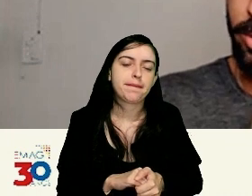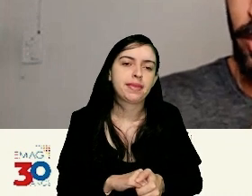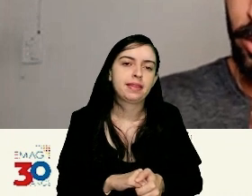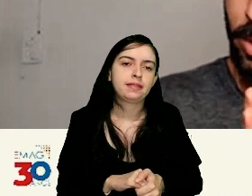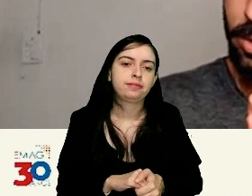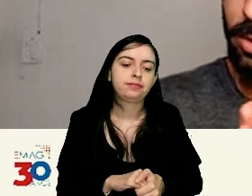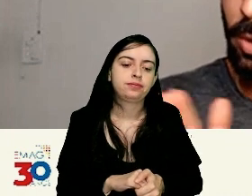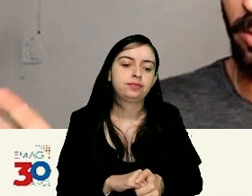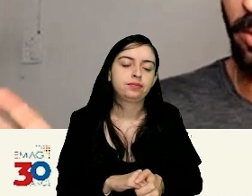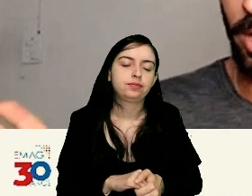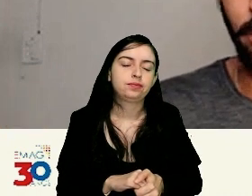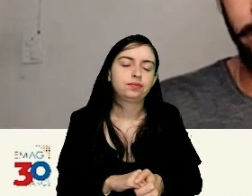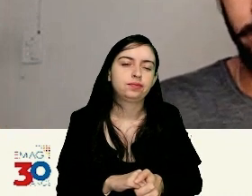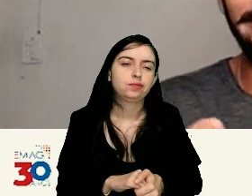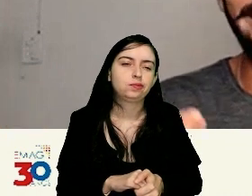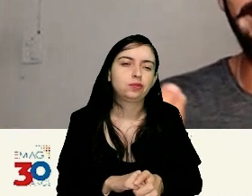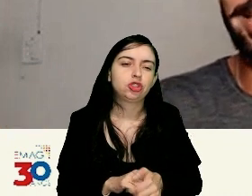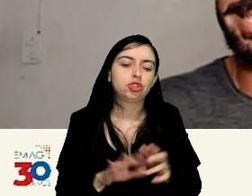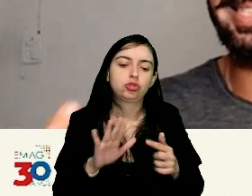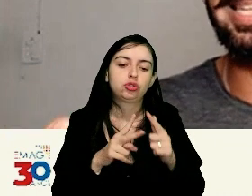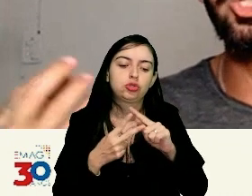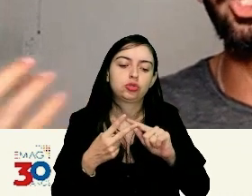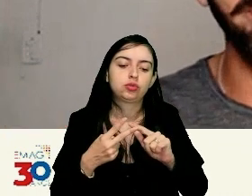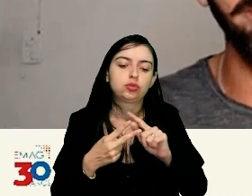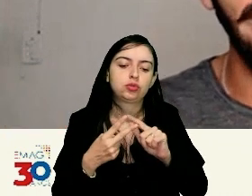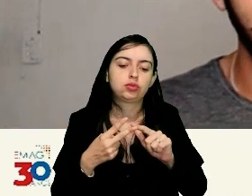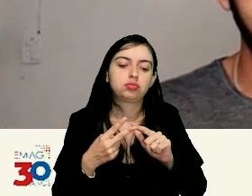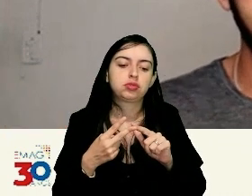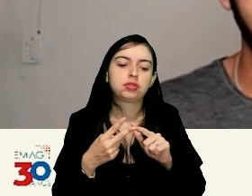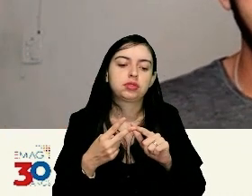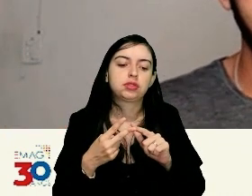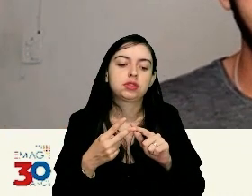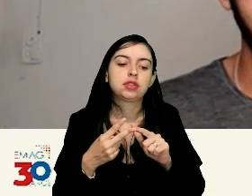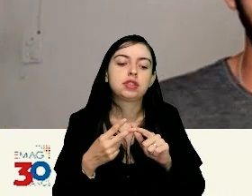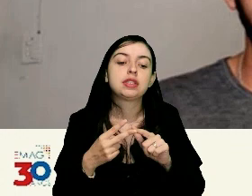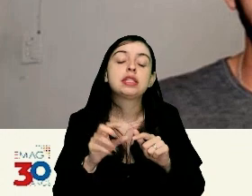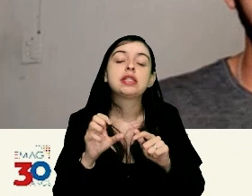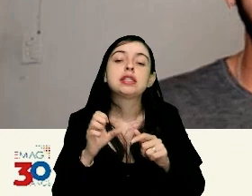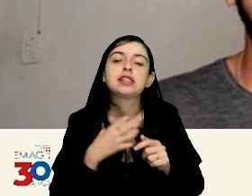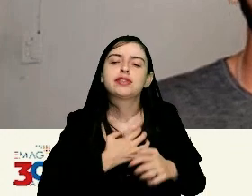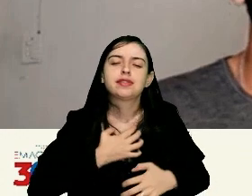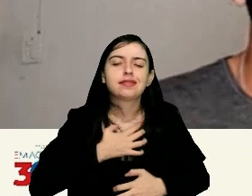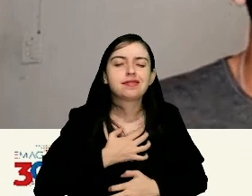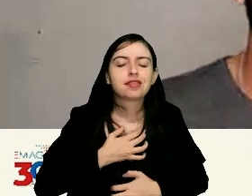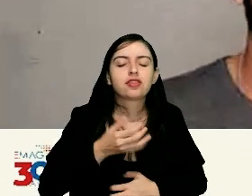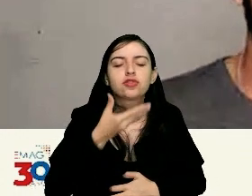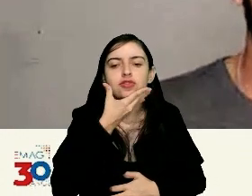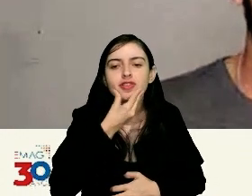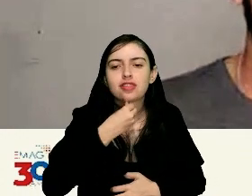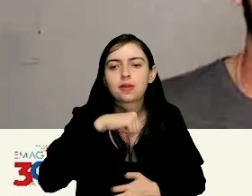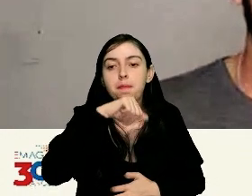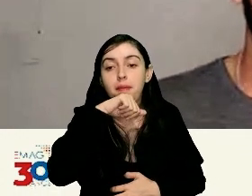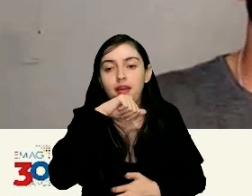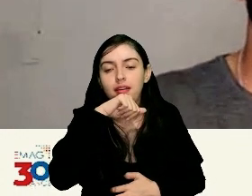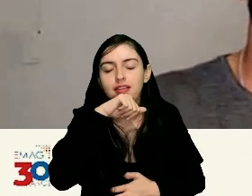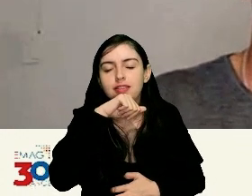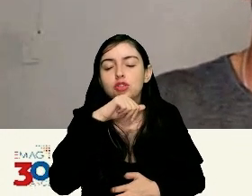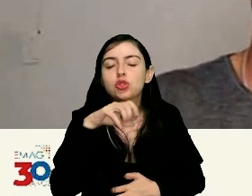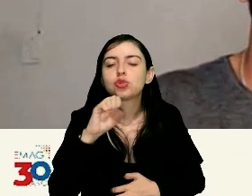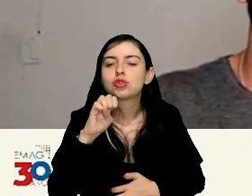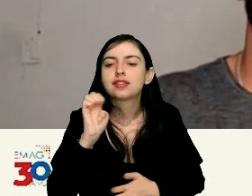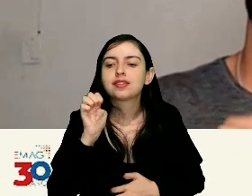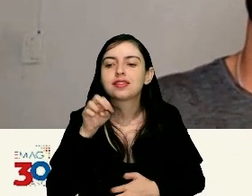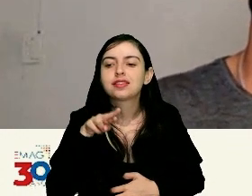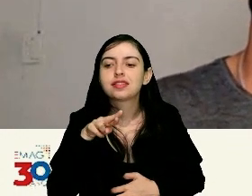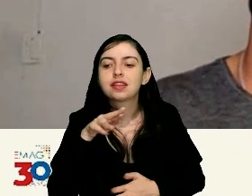eu divido isso em duas formas. O se sentir pai e o ser pai. O ser